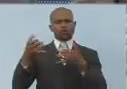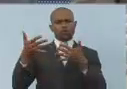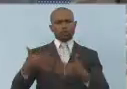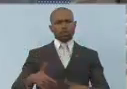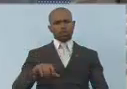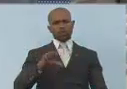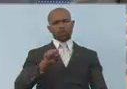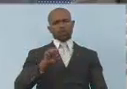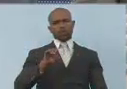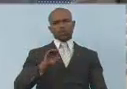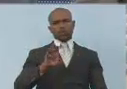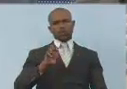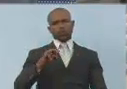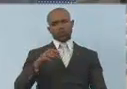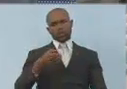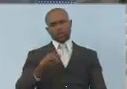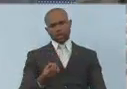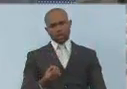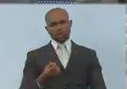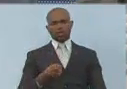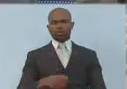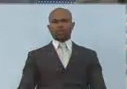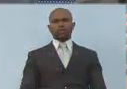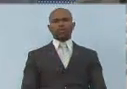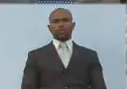Soberana e o